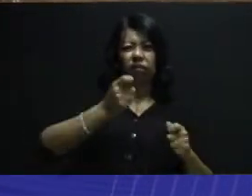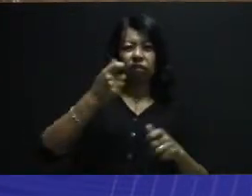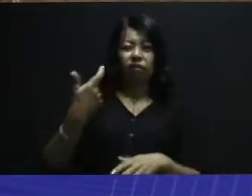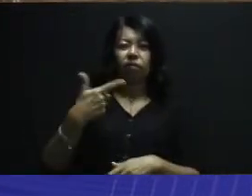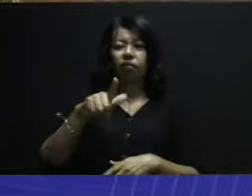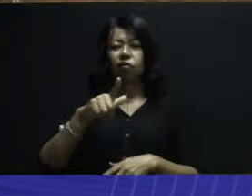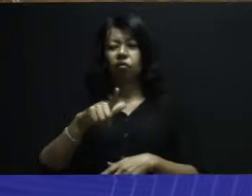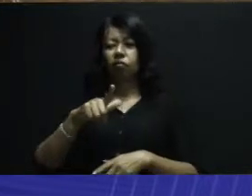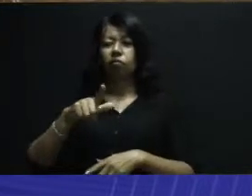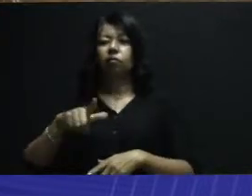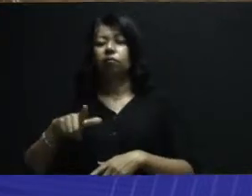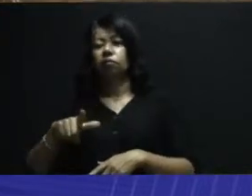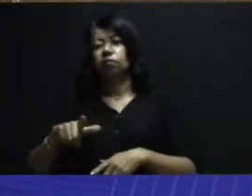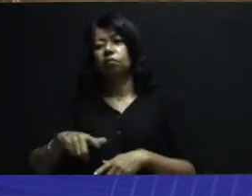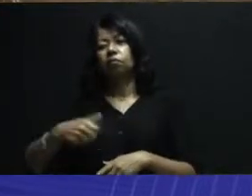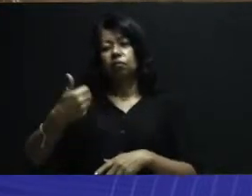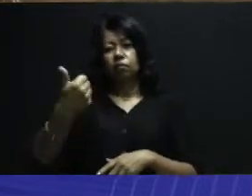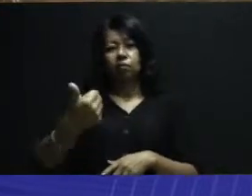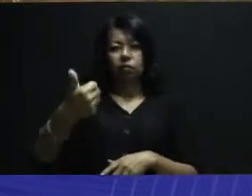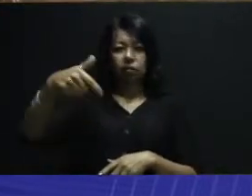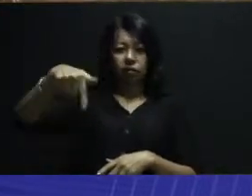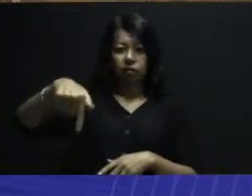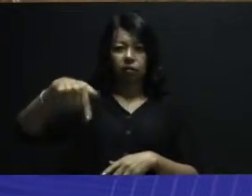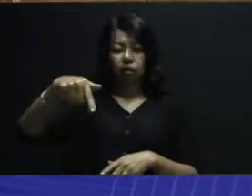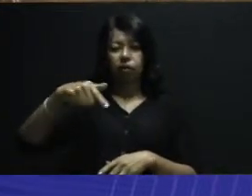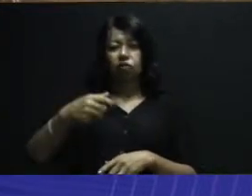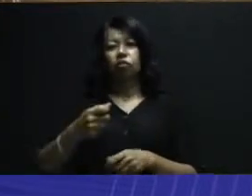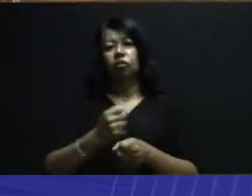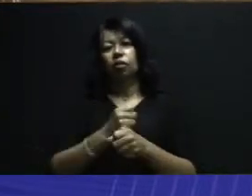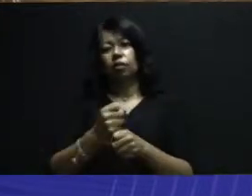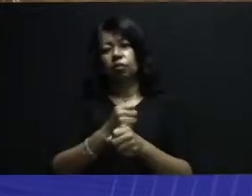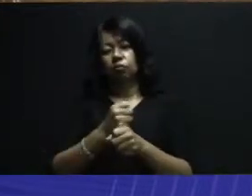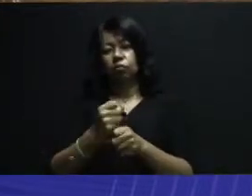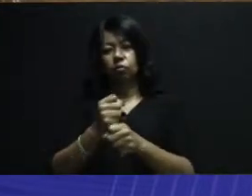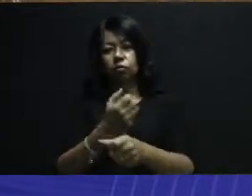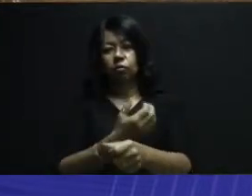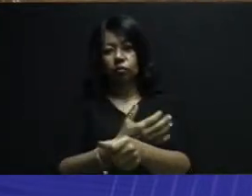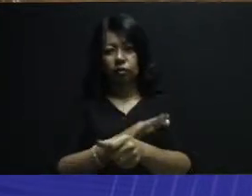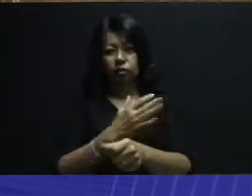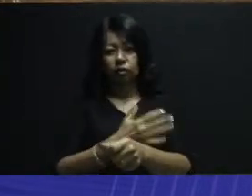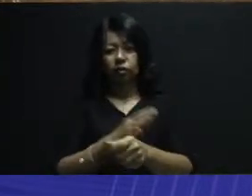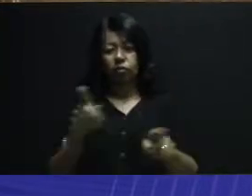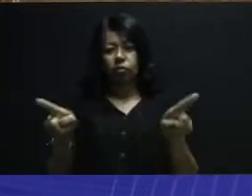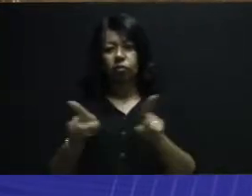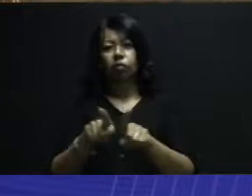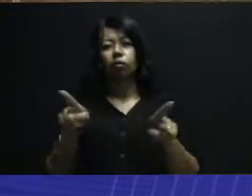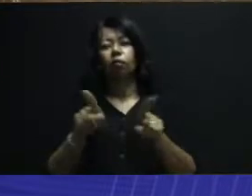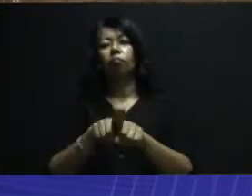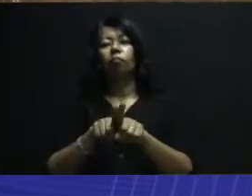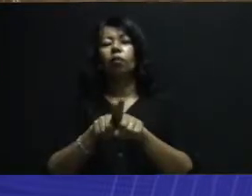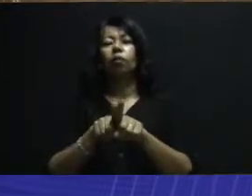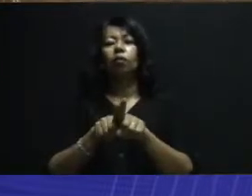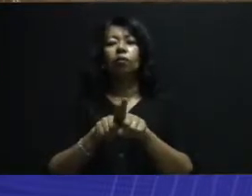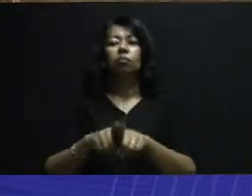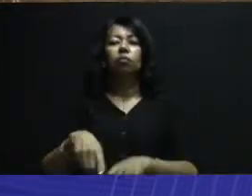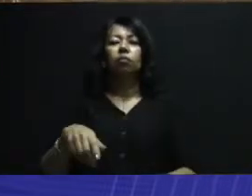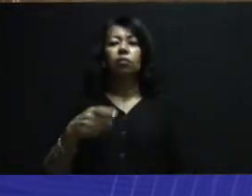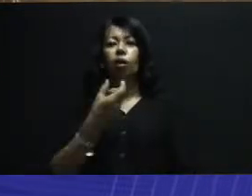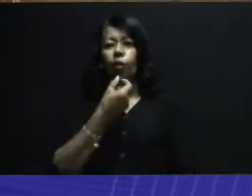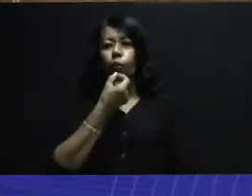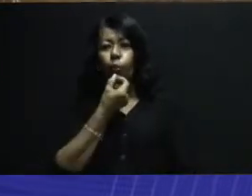abertos durante 17 anos. Além de treinador, Maurício também atuou como árbitro de